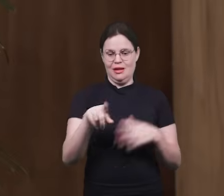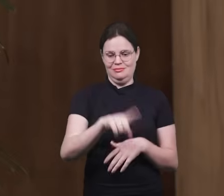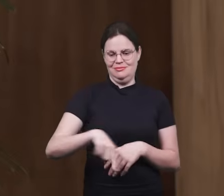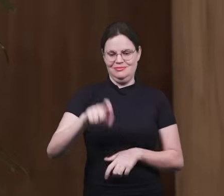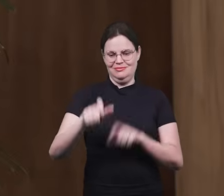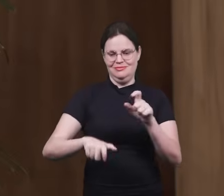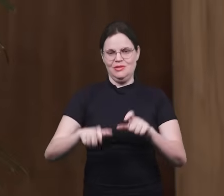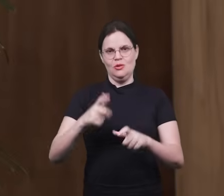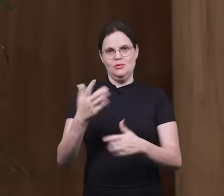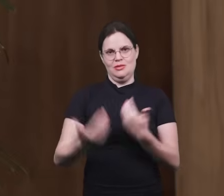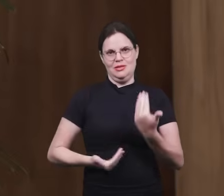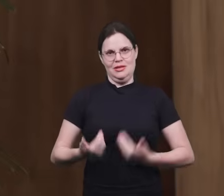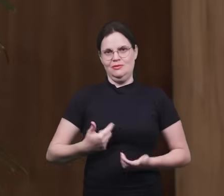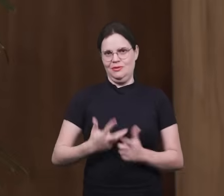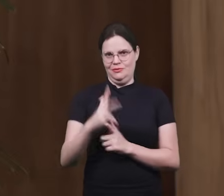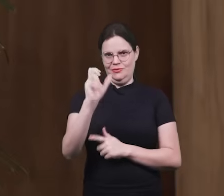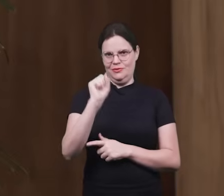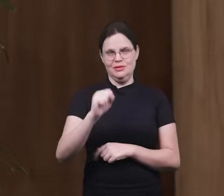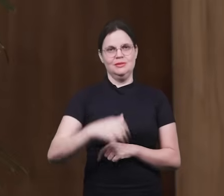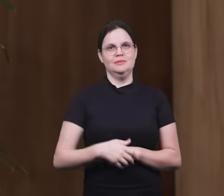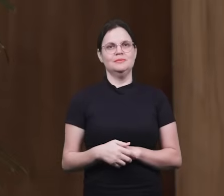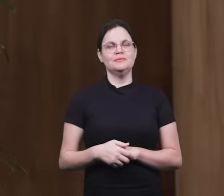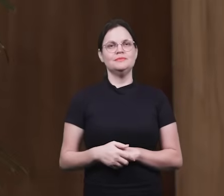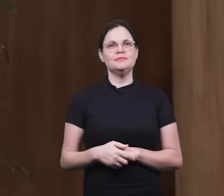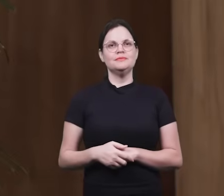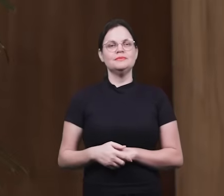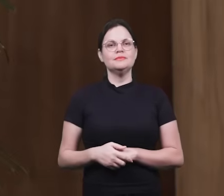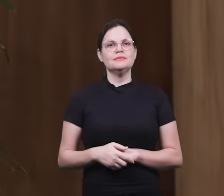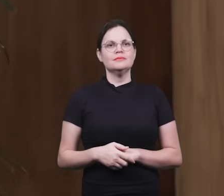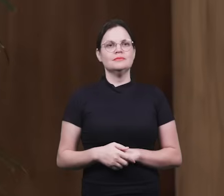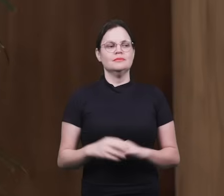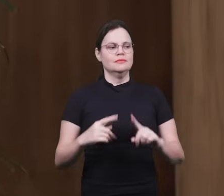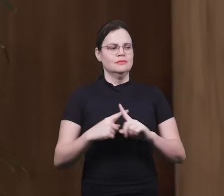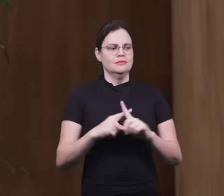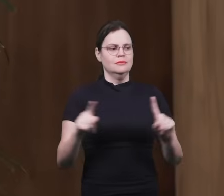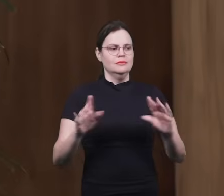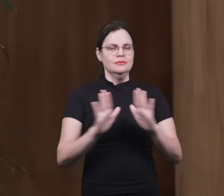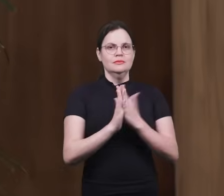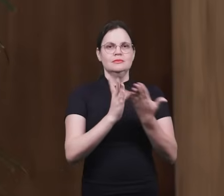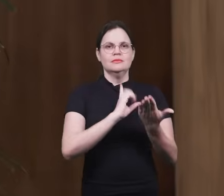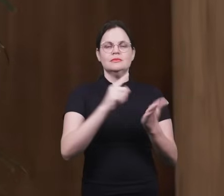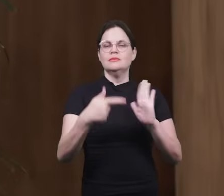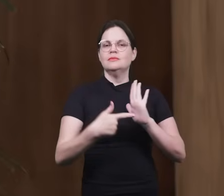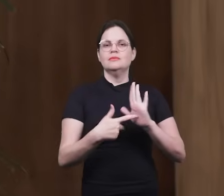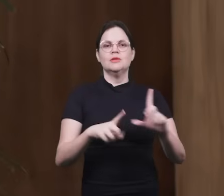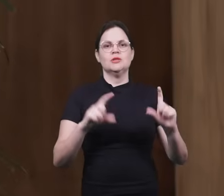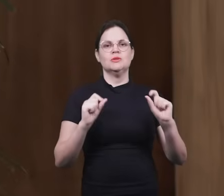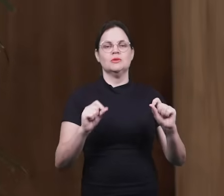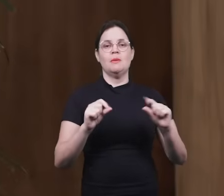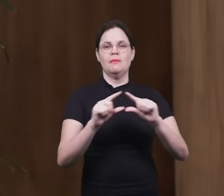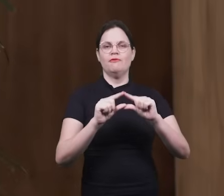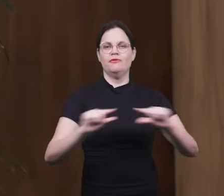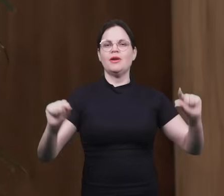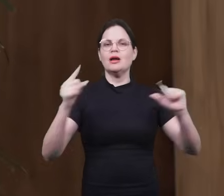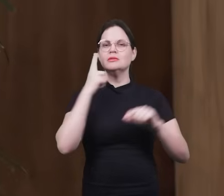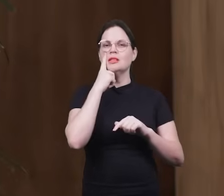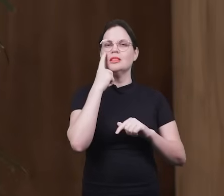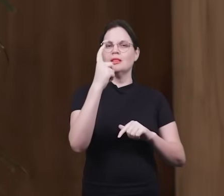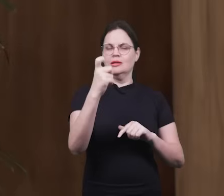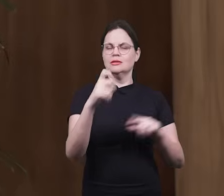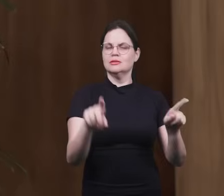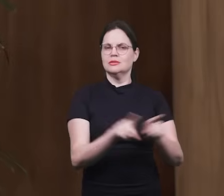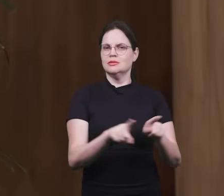que vencerem. E a palavra de Deus, pastor Jerônimo, registra uma expressão muito interessante e